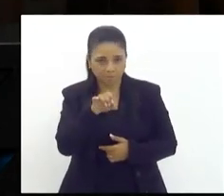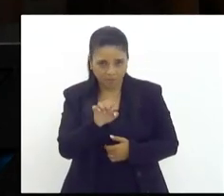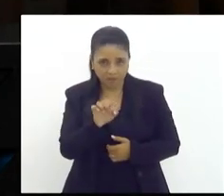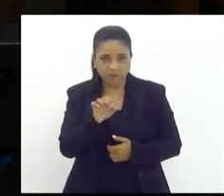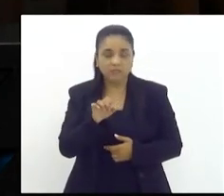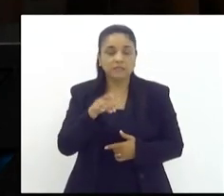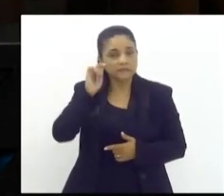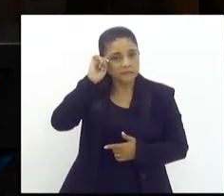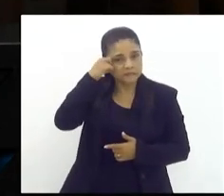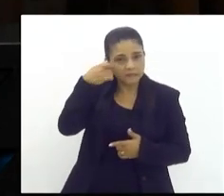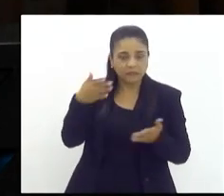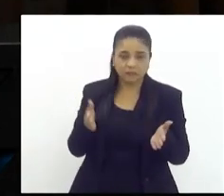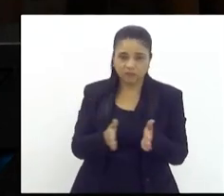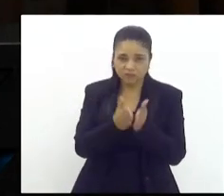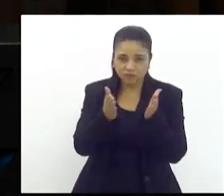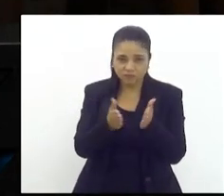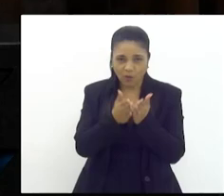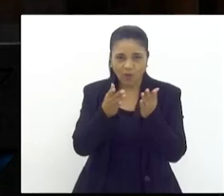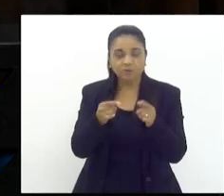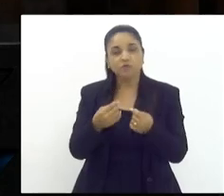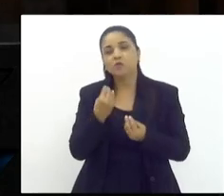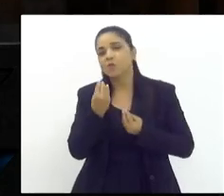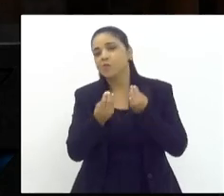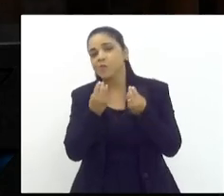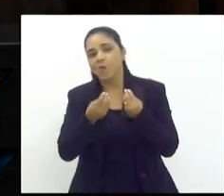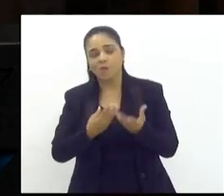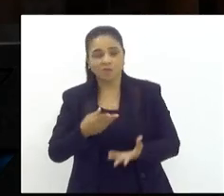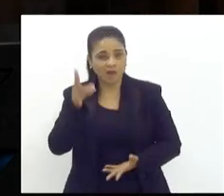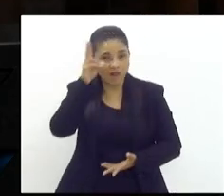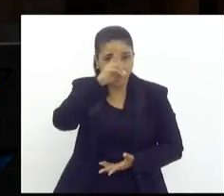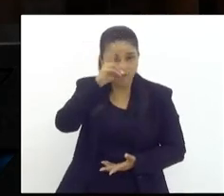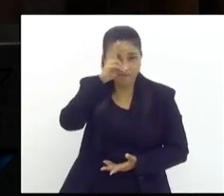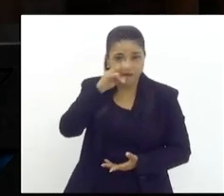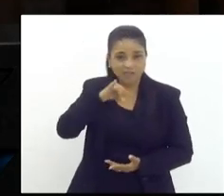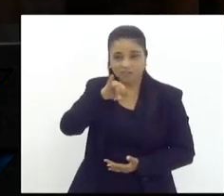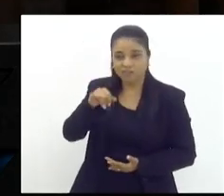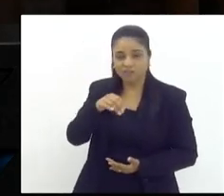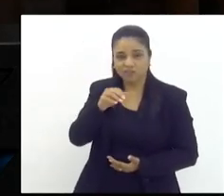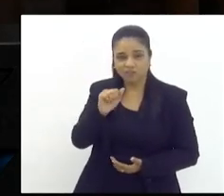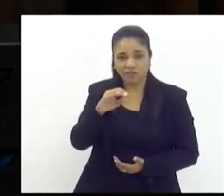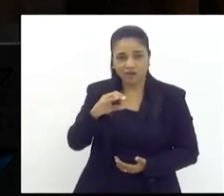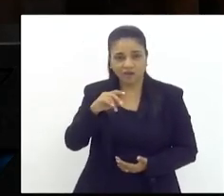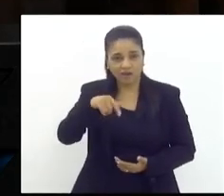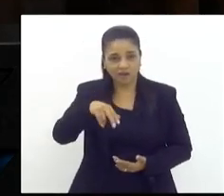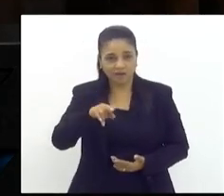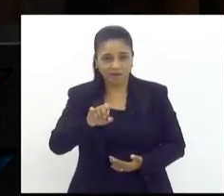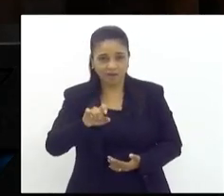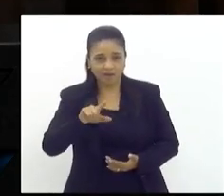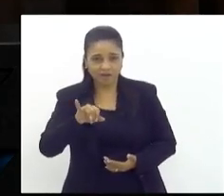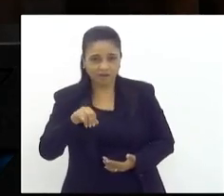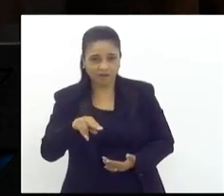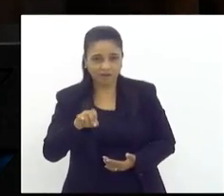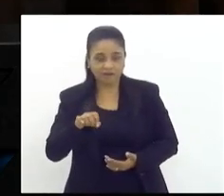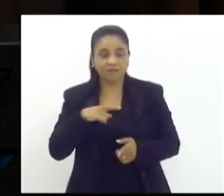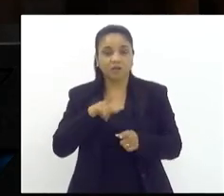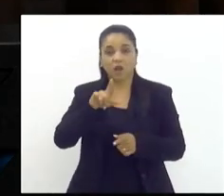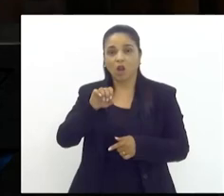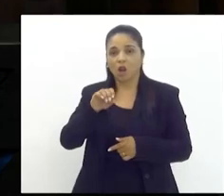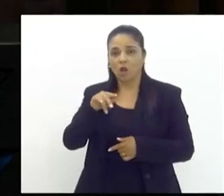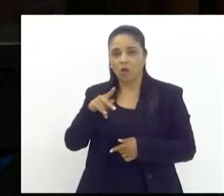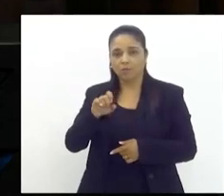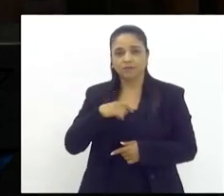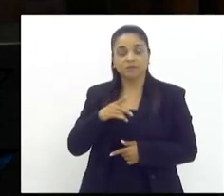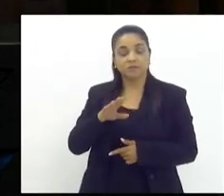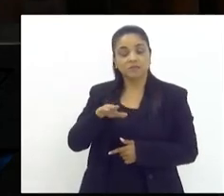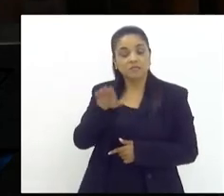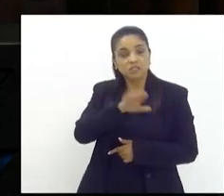trazidas à tonas como não lembrar da fala de Jaqueline Lopes mãe de Ketlin Romeu jovem